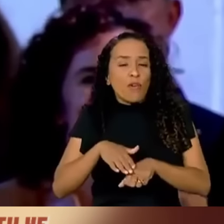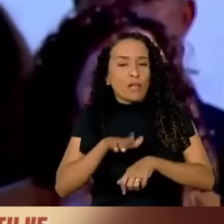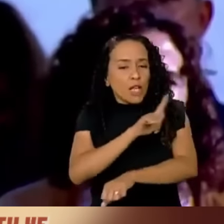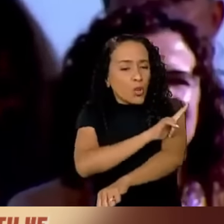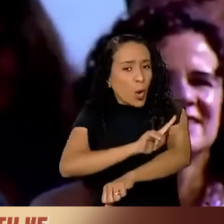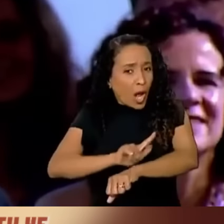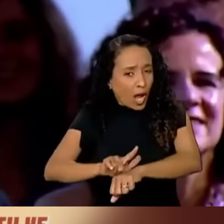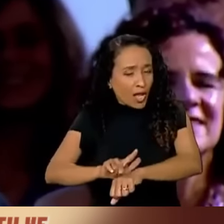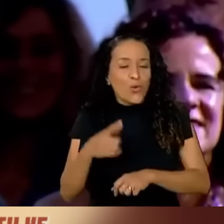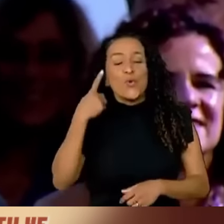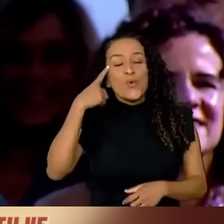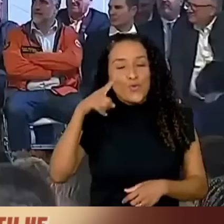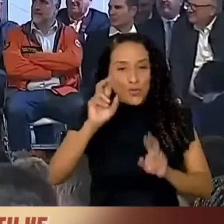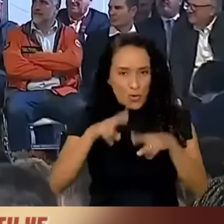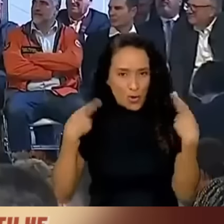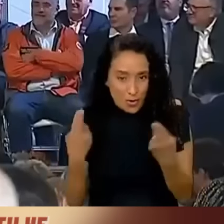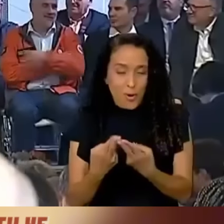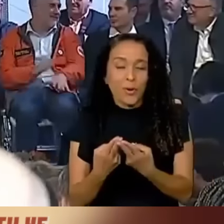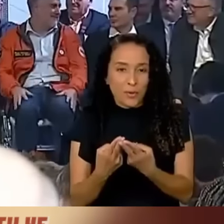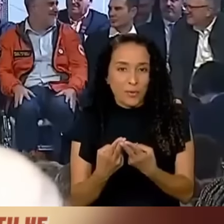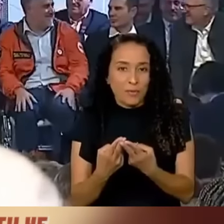educada. Um dia, numa reunião,